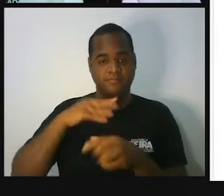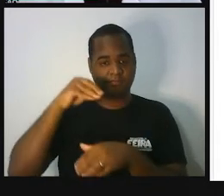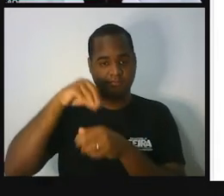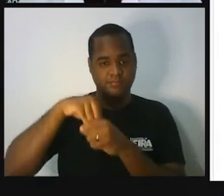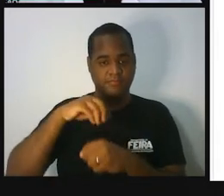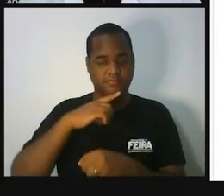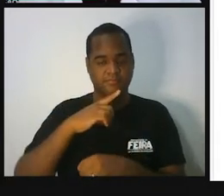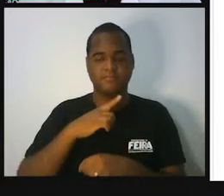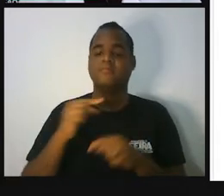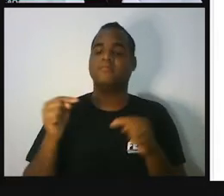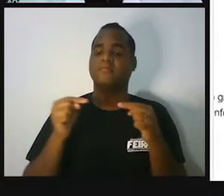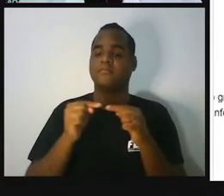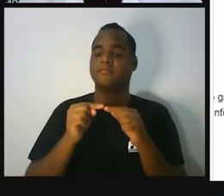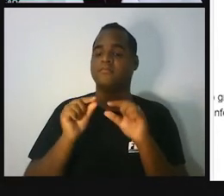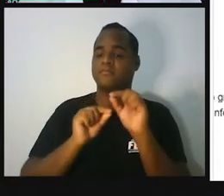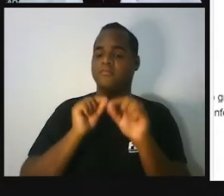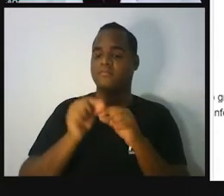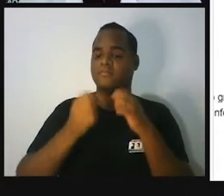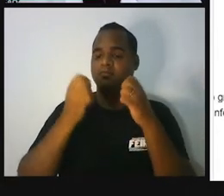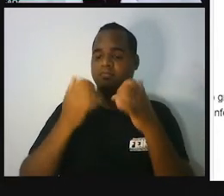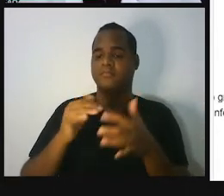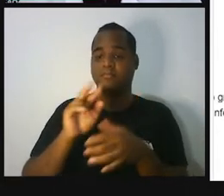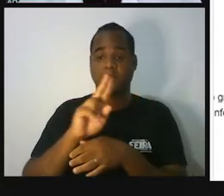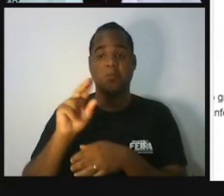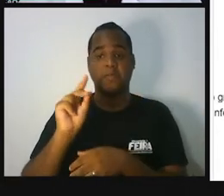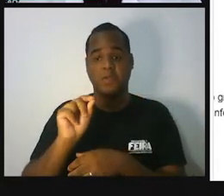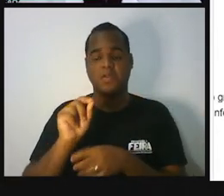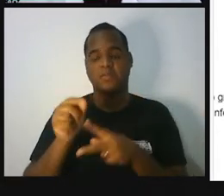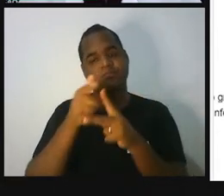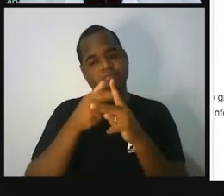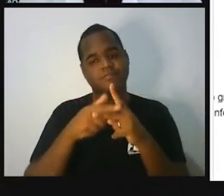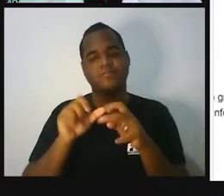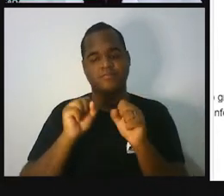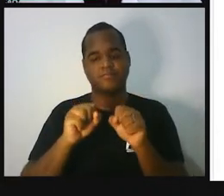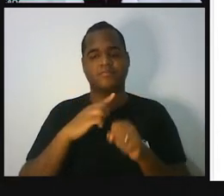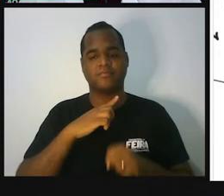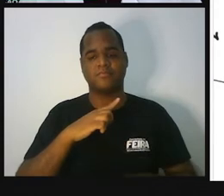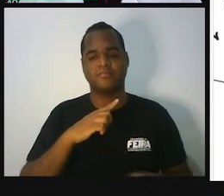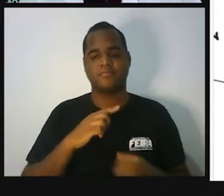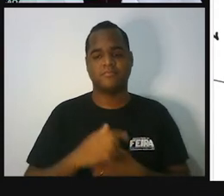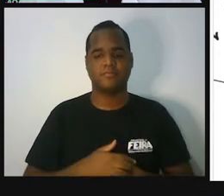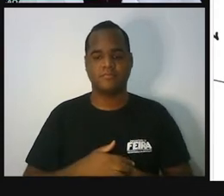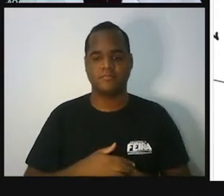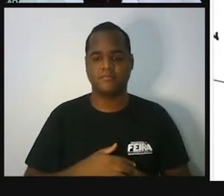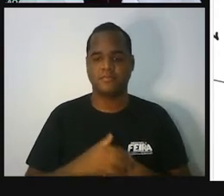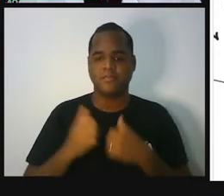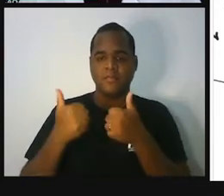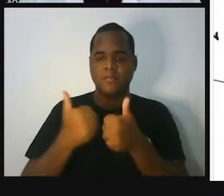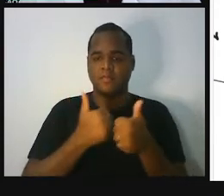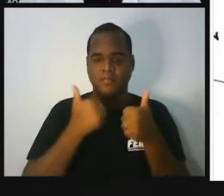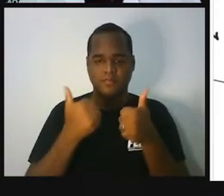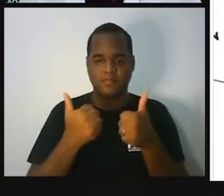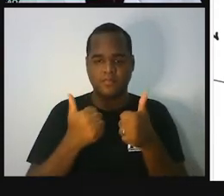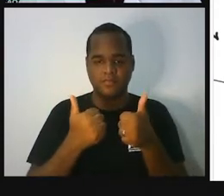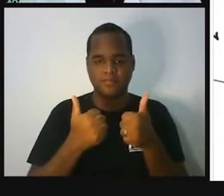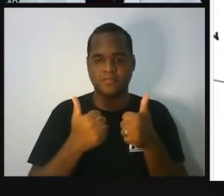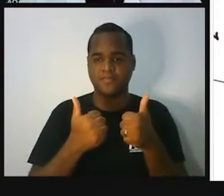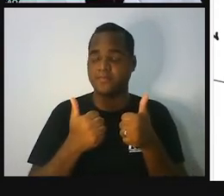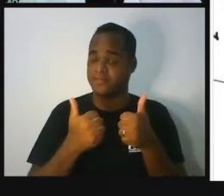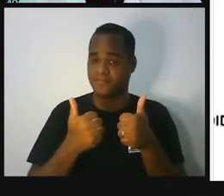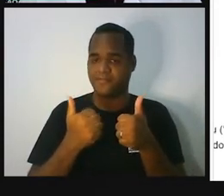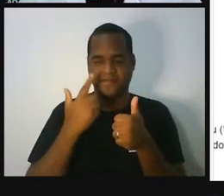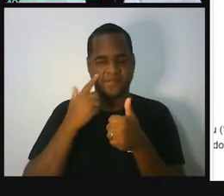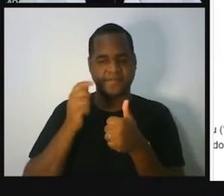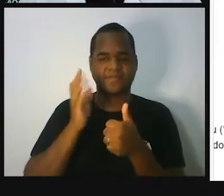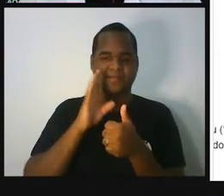retas é ângulo a beleza pô massa então vamos fazer o seguinte